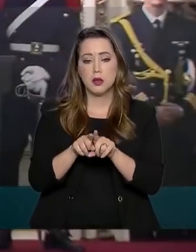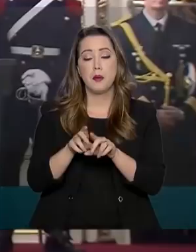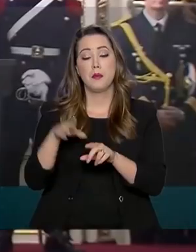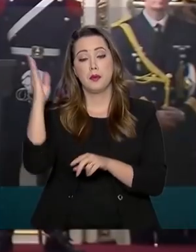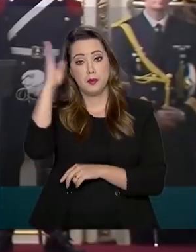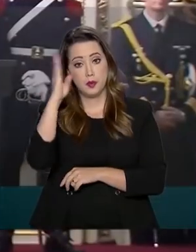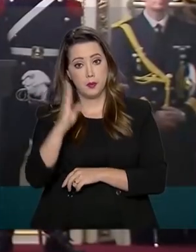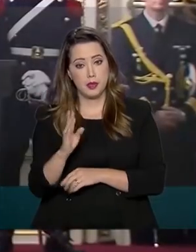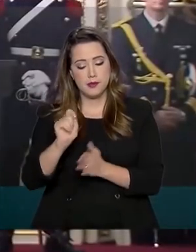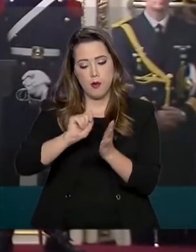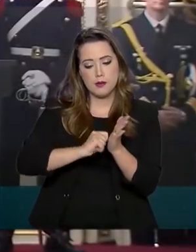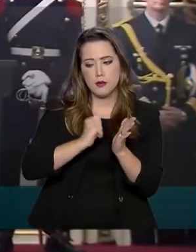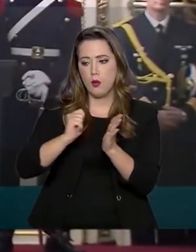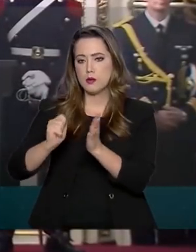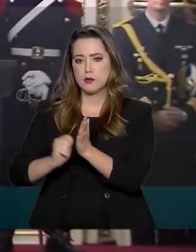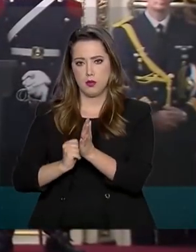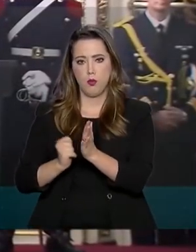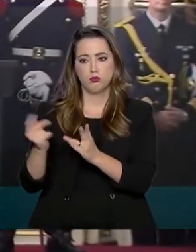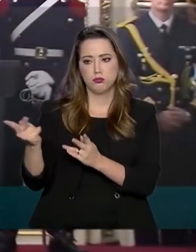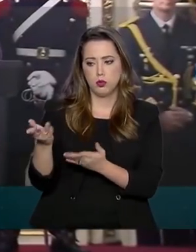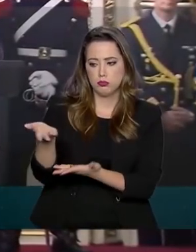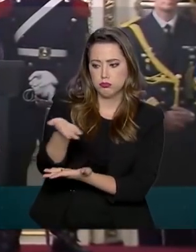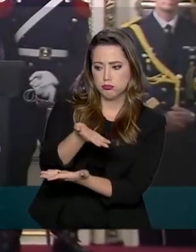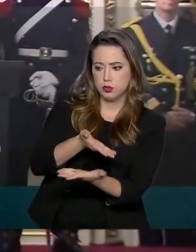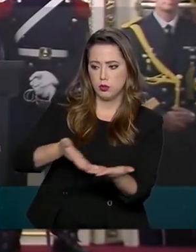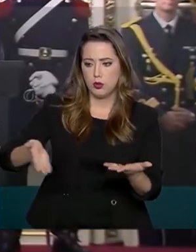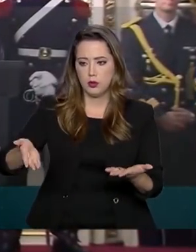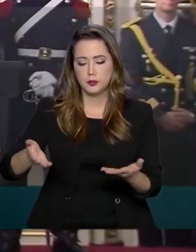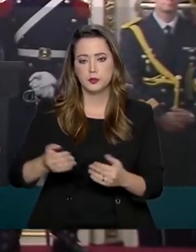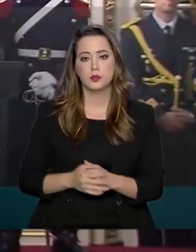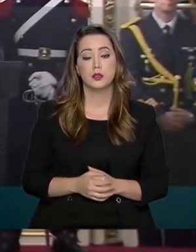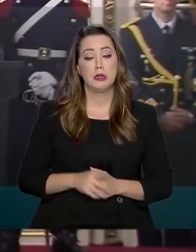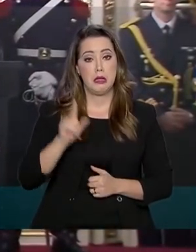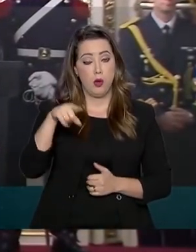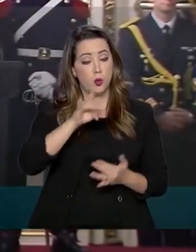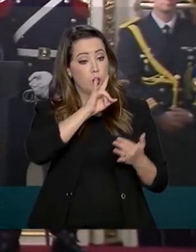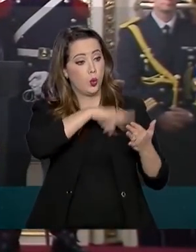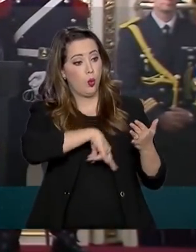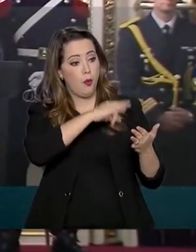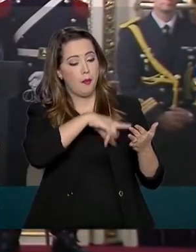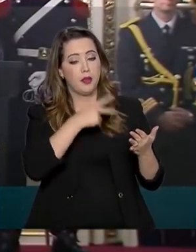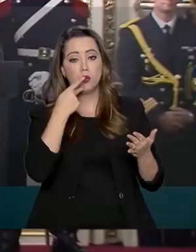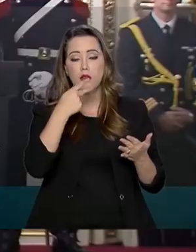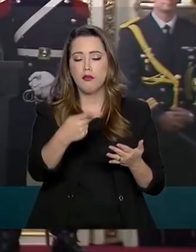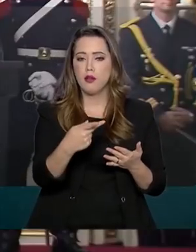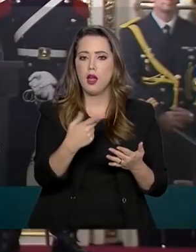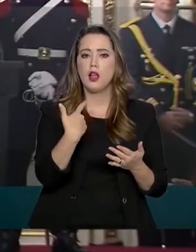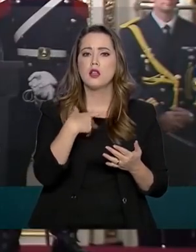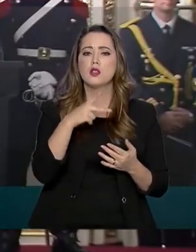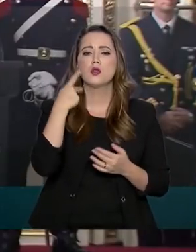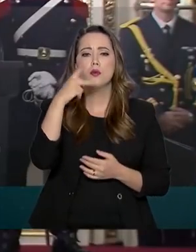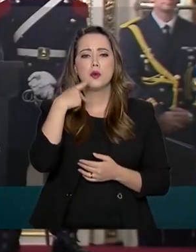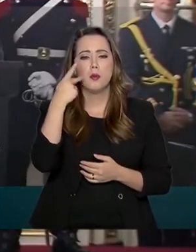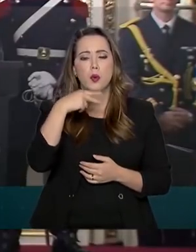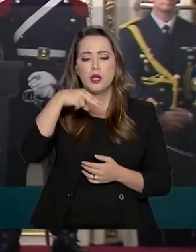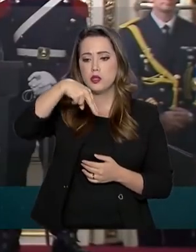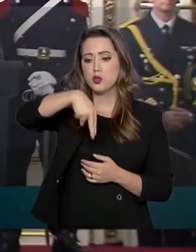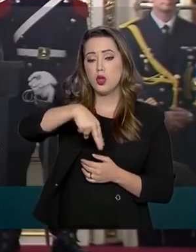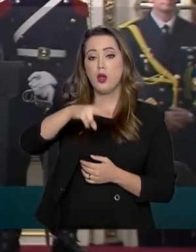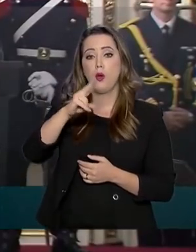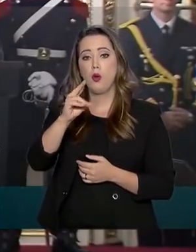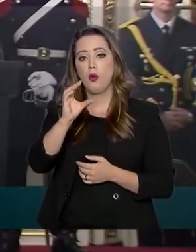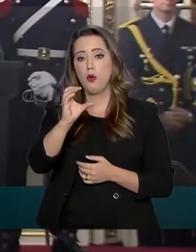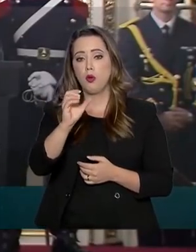República Federativa do Brasil. Eles são declaração conjunta sobre política nuclear em ocasião do